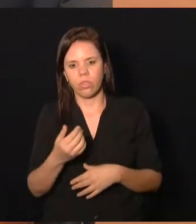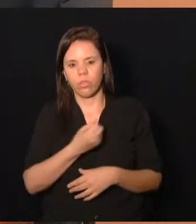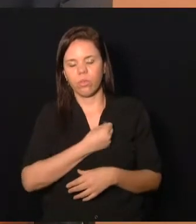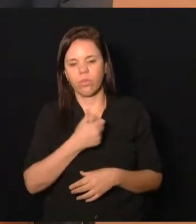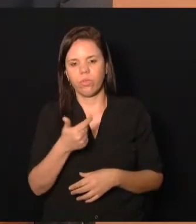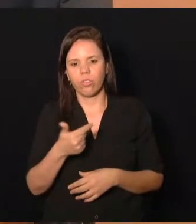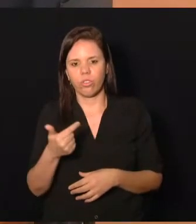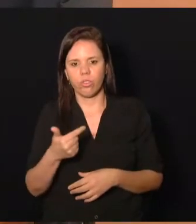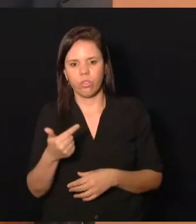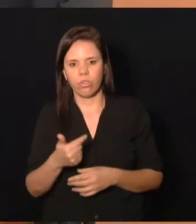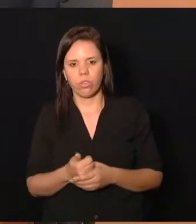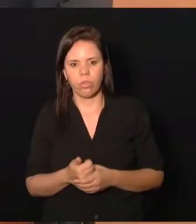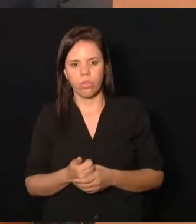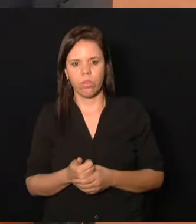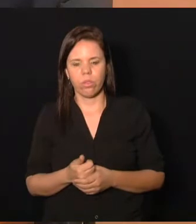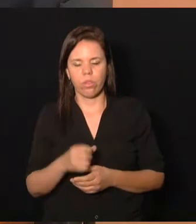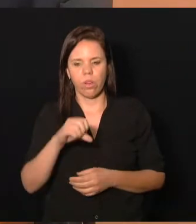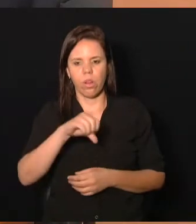22.9248,